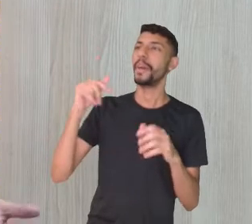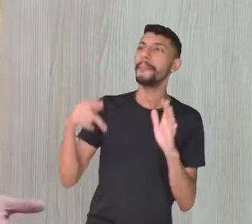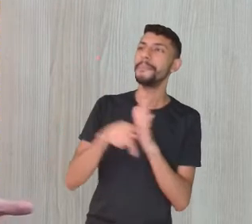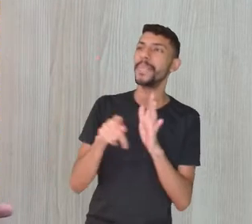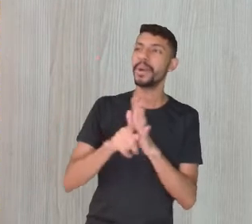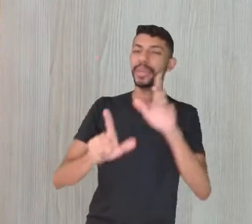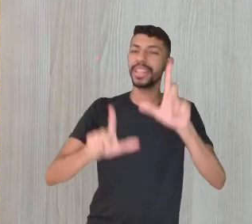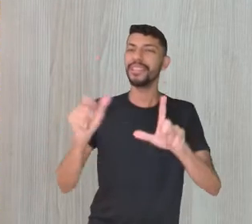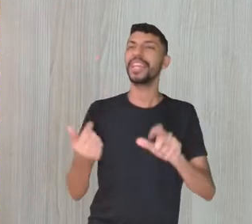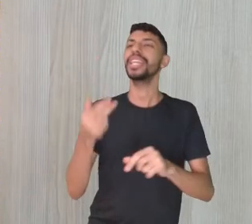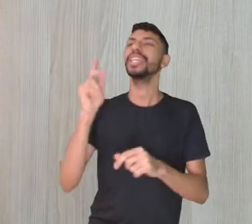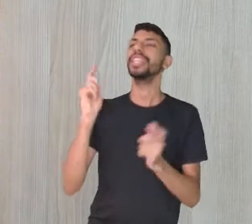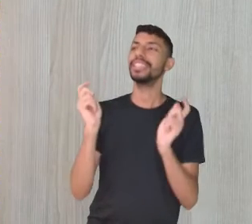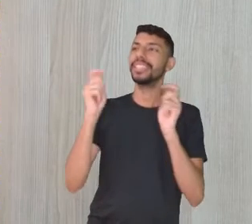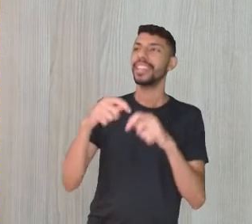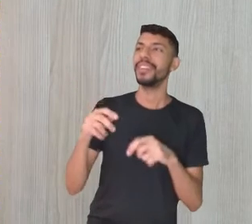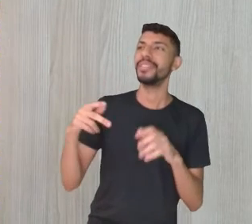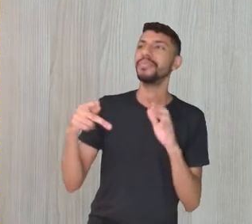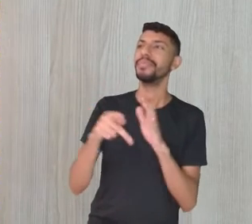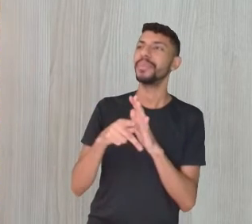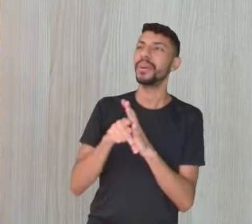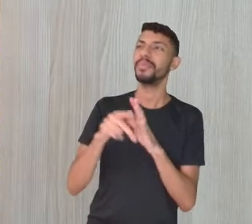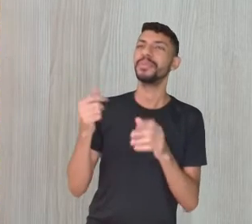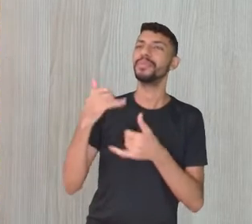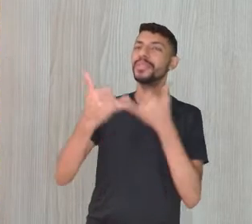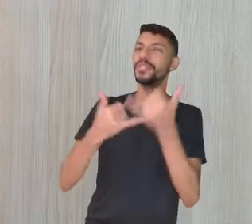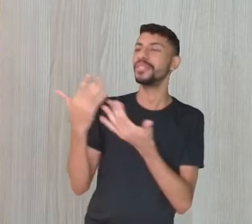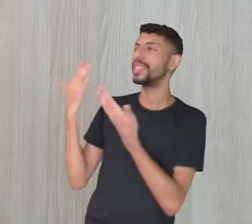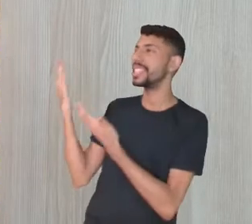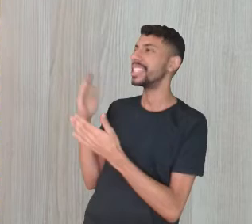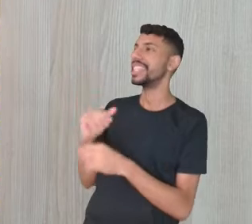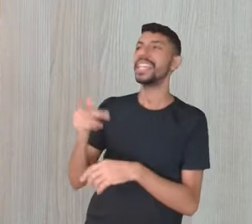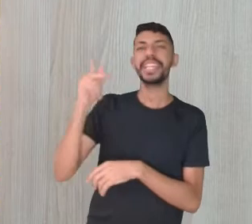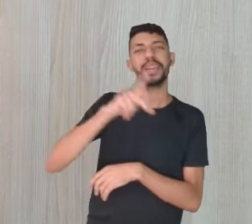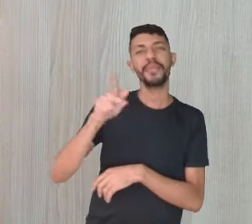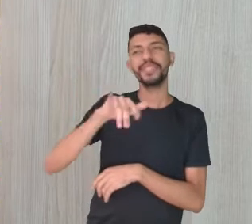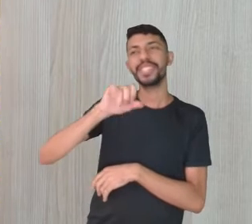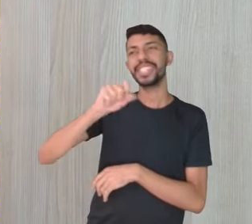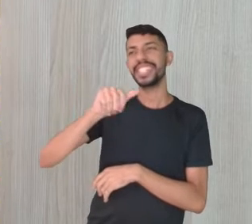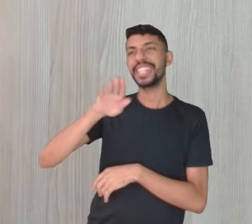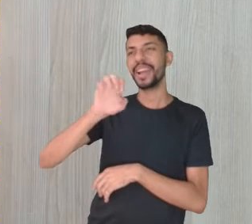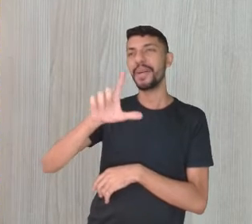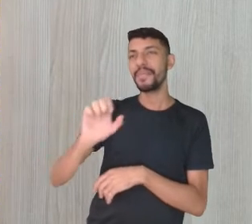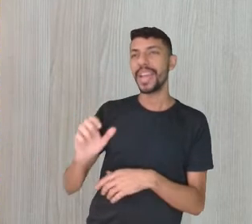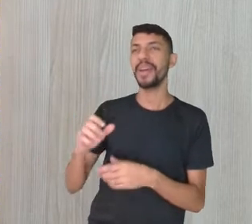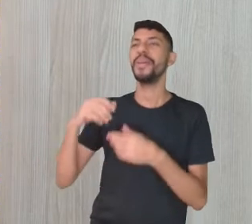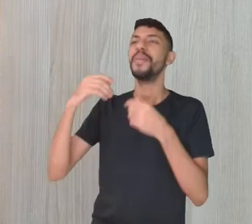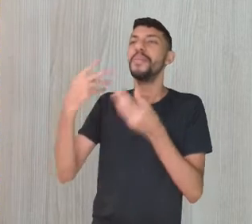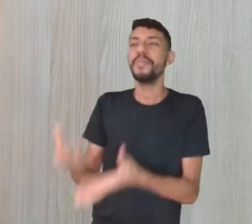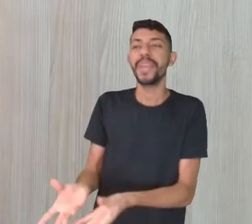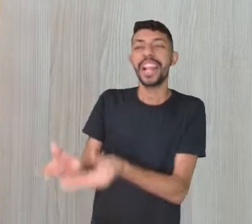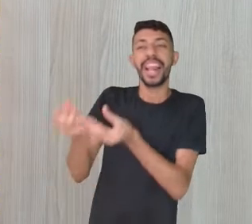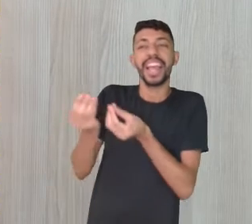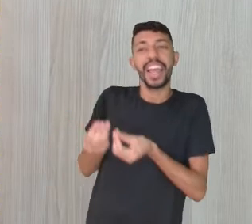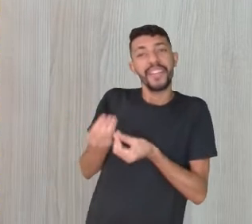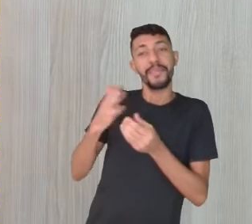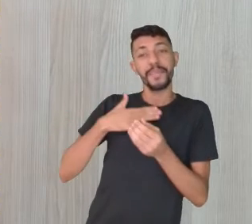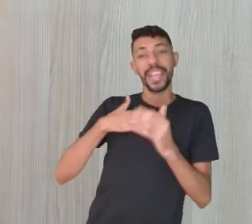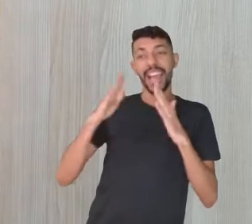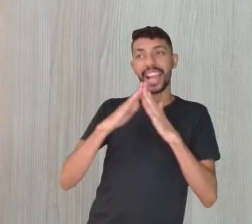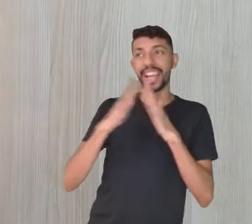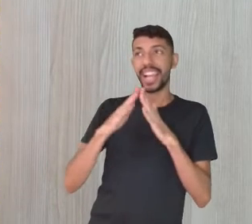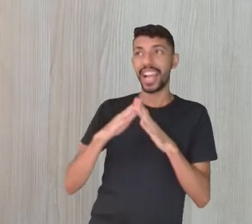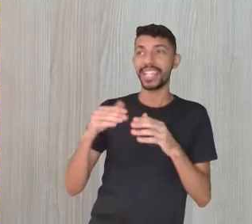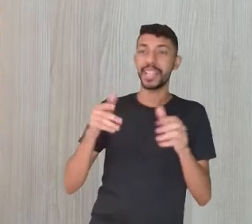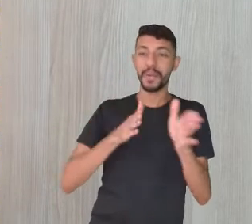professora Isabel levava para a minha casa, nas férias principalmente, né? Porque minha tia, ela controlava muito o horário da gente de